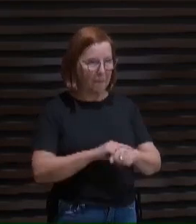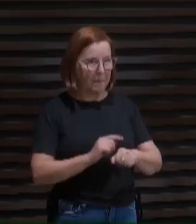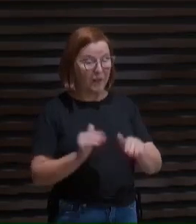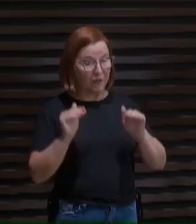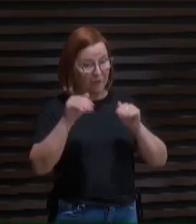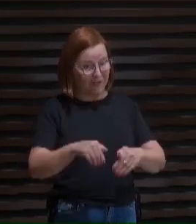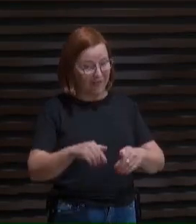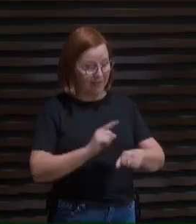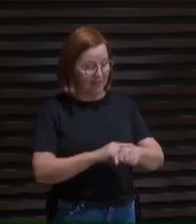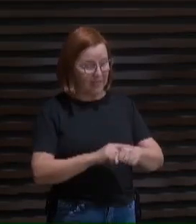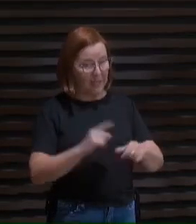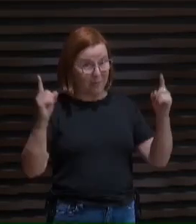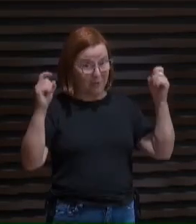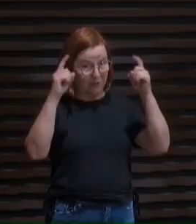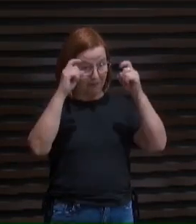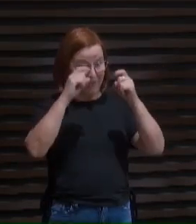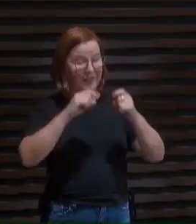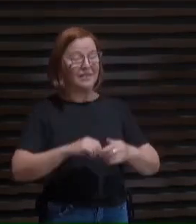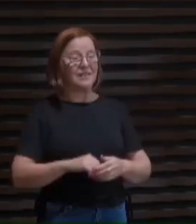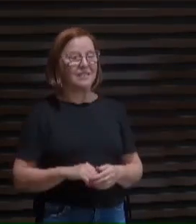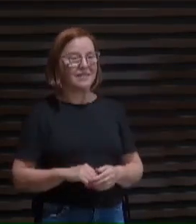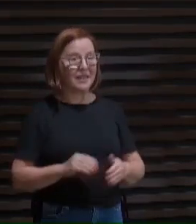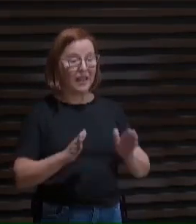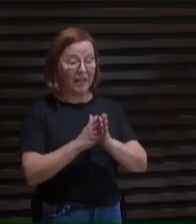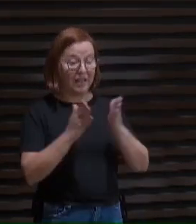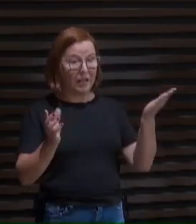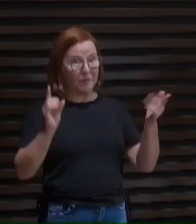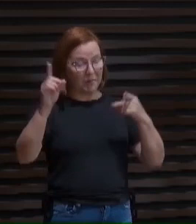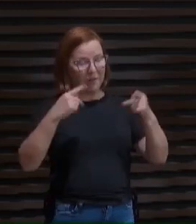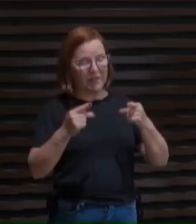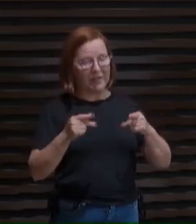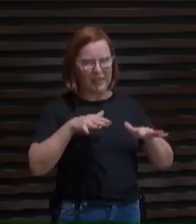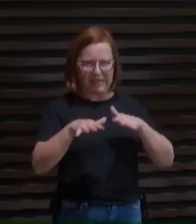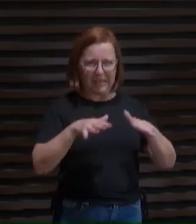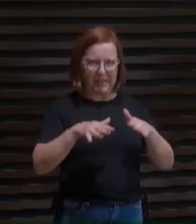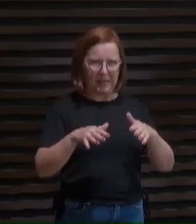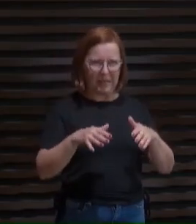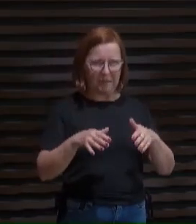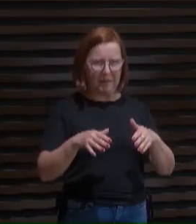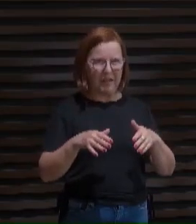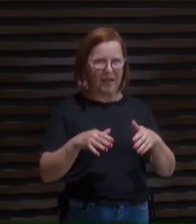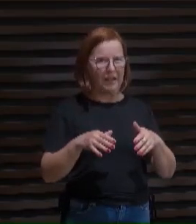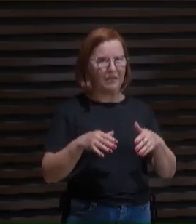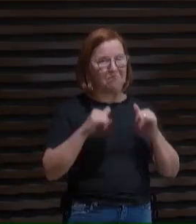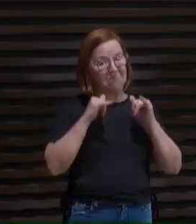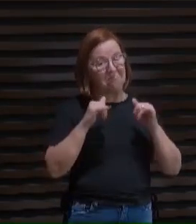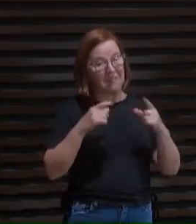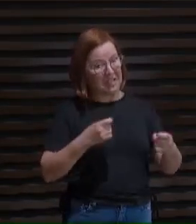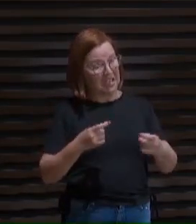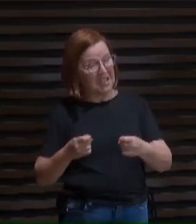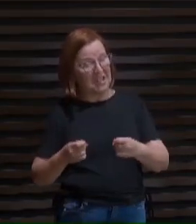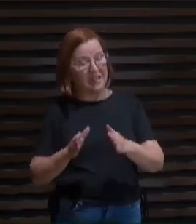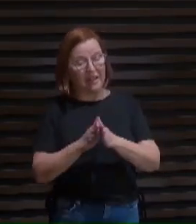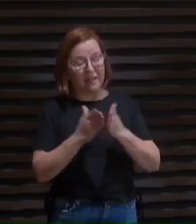tempos trabalhosos. A Bíblia fala de terremotos, de rumores de guerra, a Bíblia fala